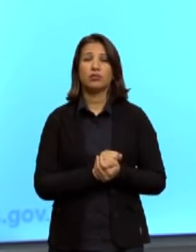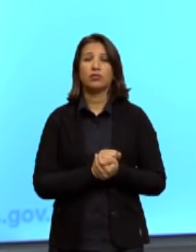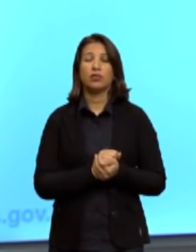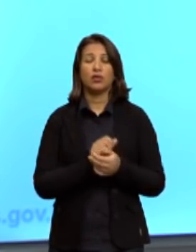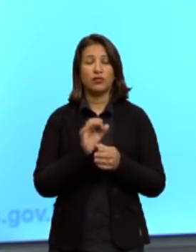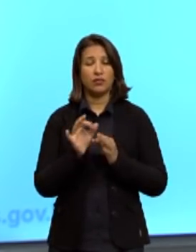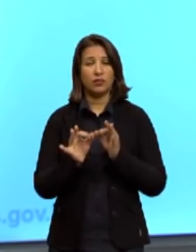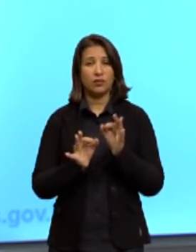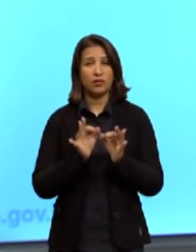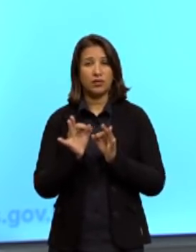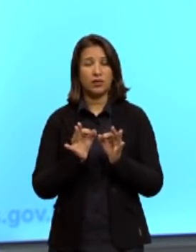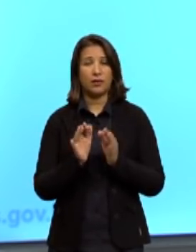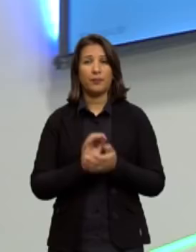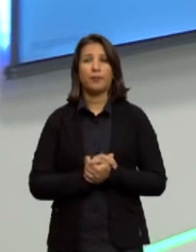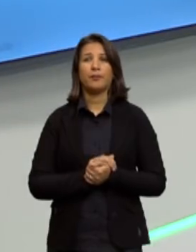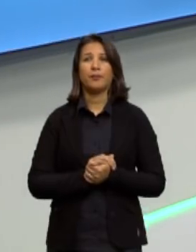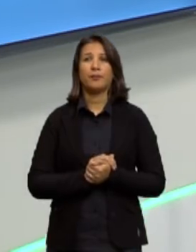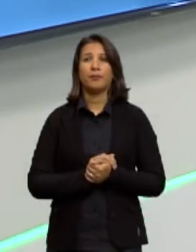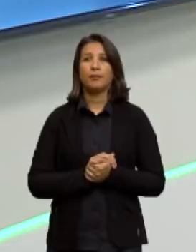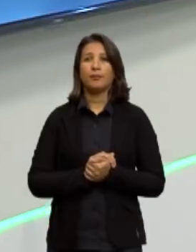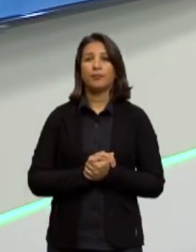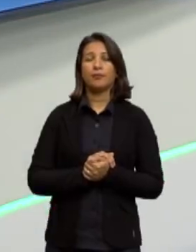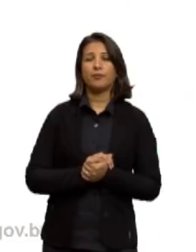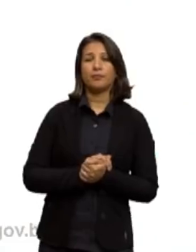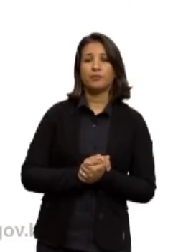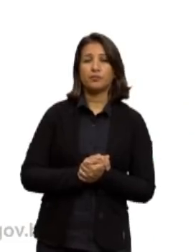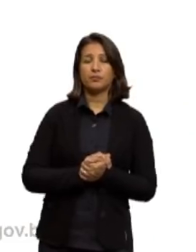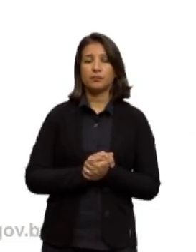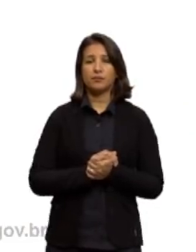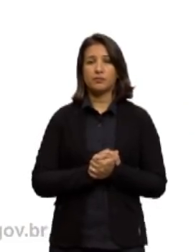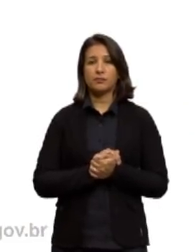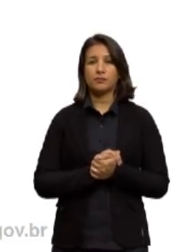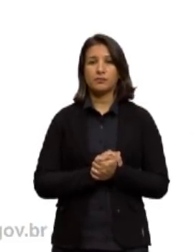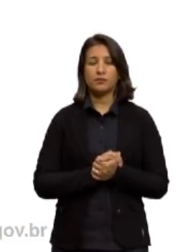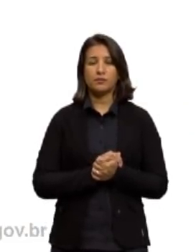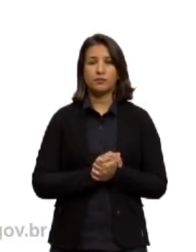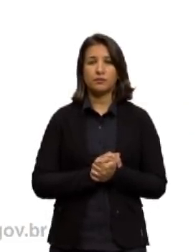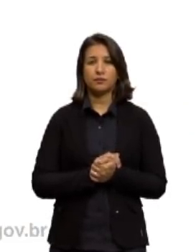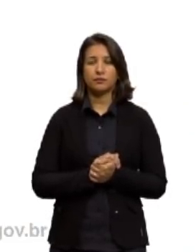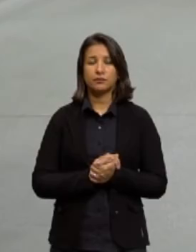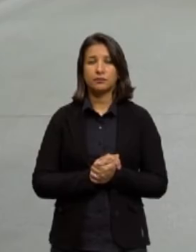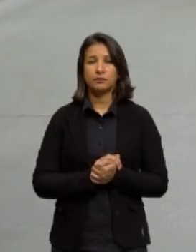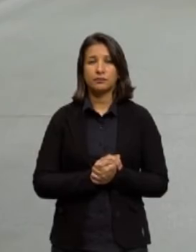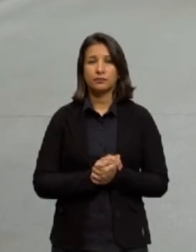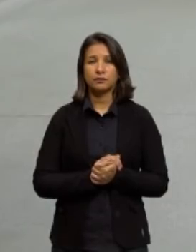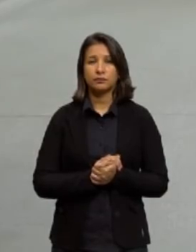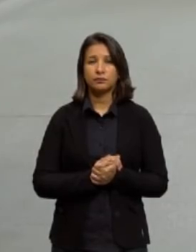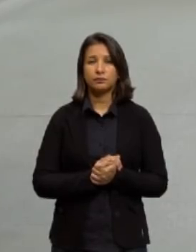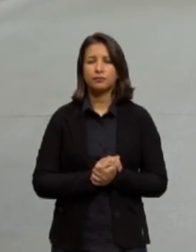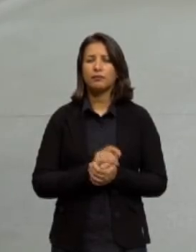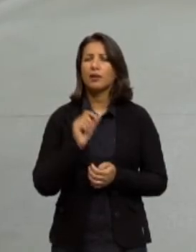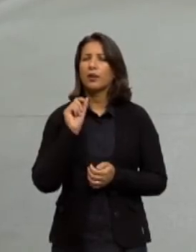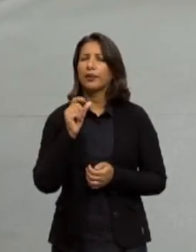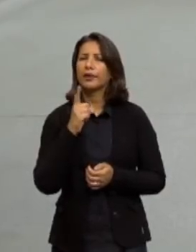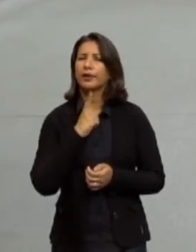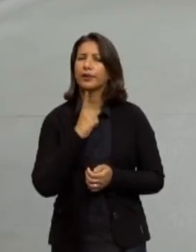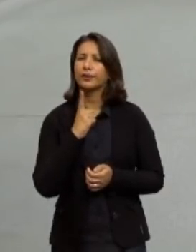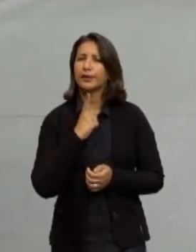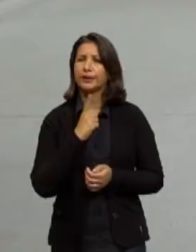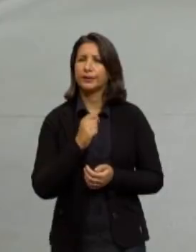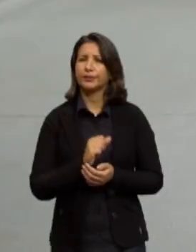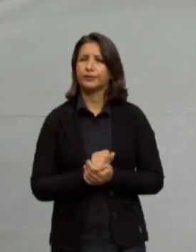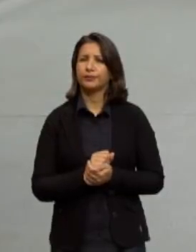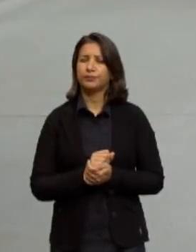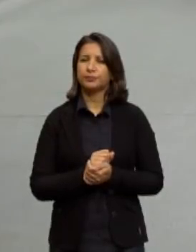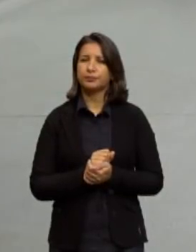com vocês essa proporção ali no quatro certo e nós vamos aqui o que que eu tenho eu